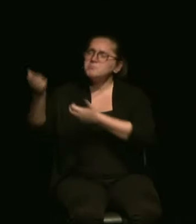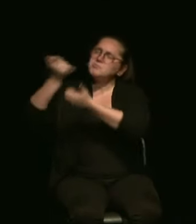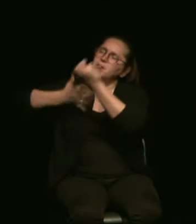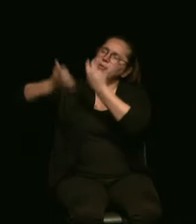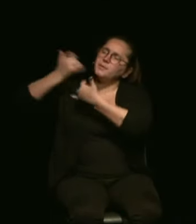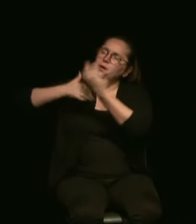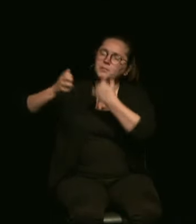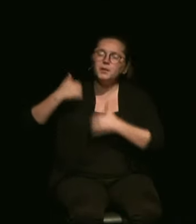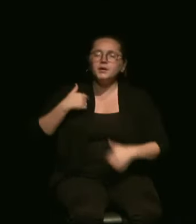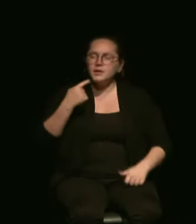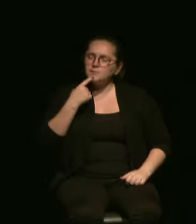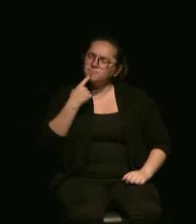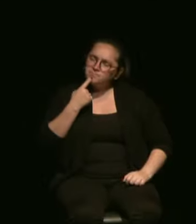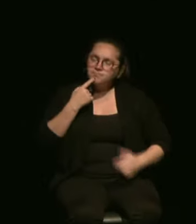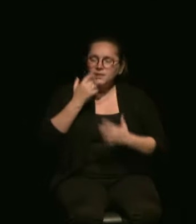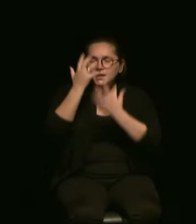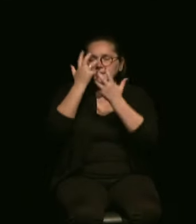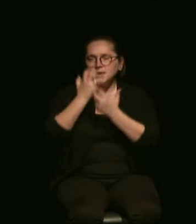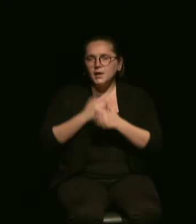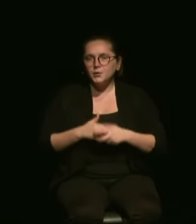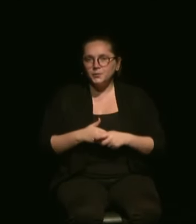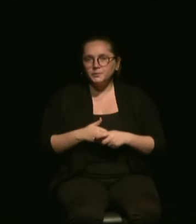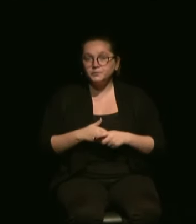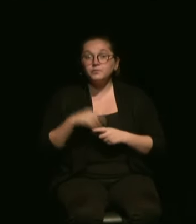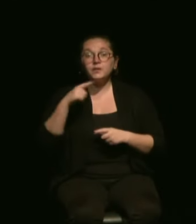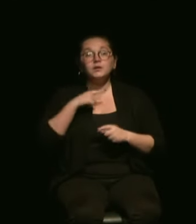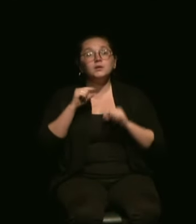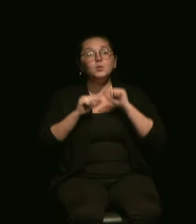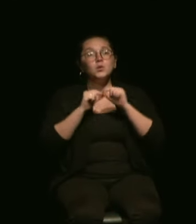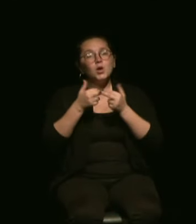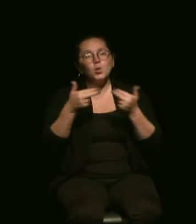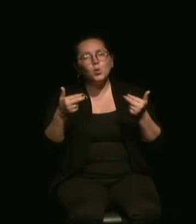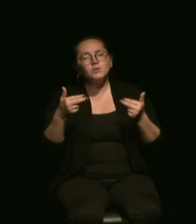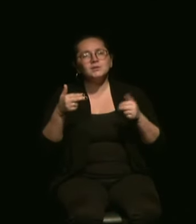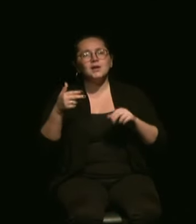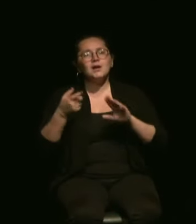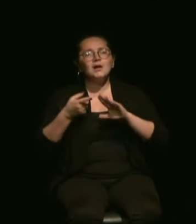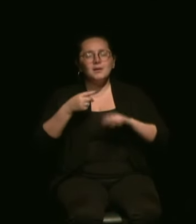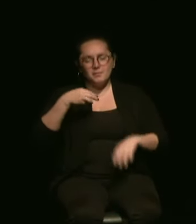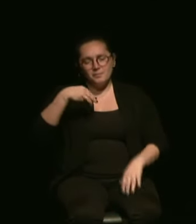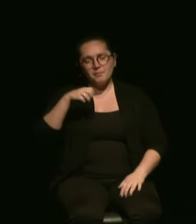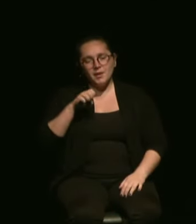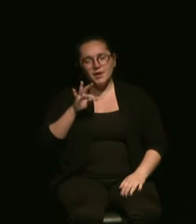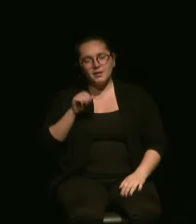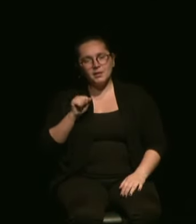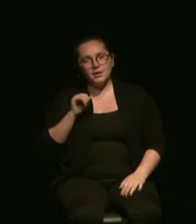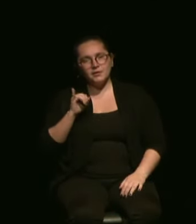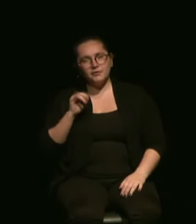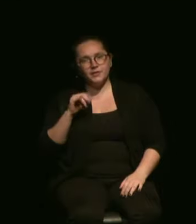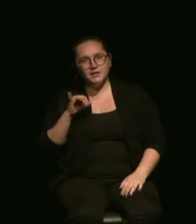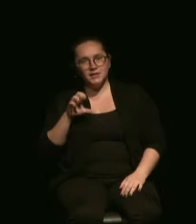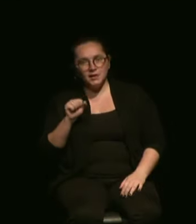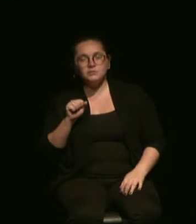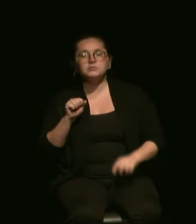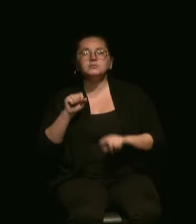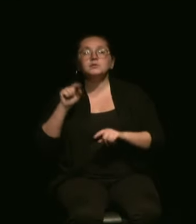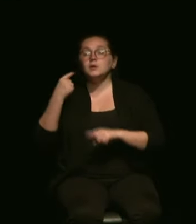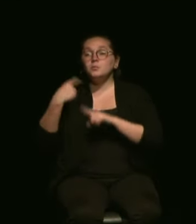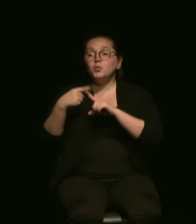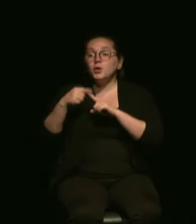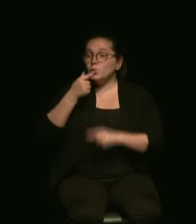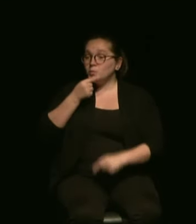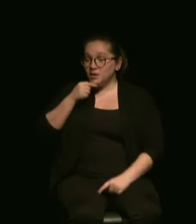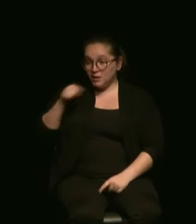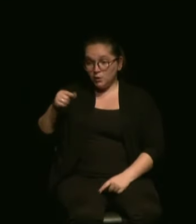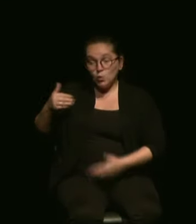numa escalada de metafísica, e no fim eles estão falando, um menino no início da vida, um velho no